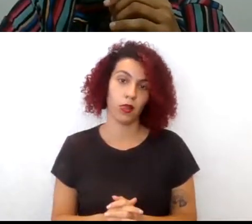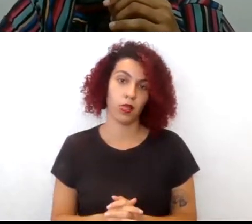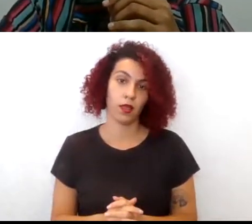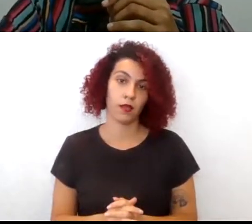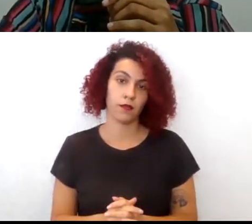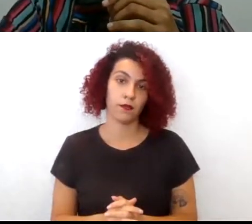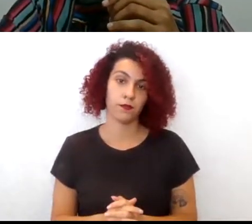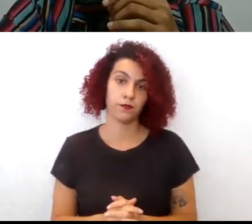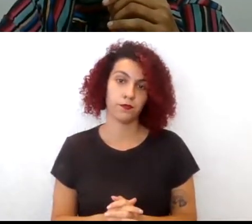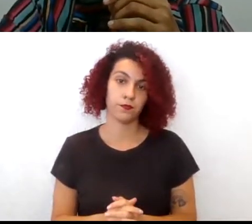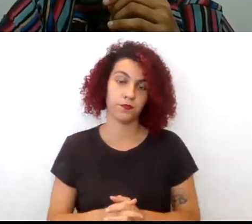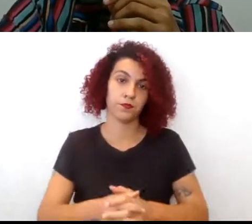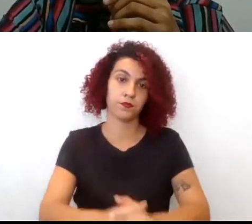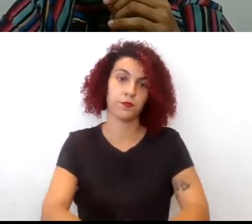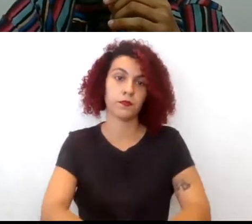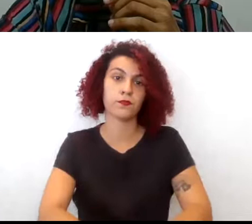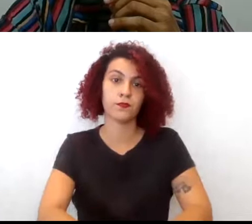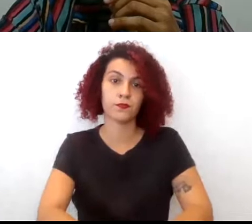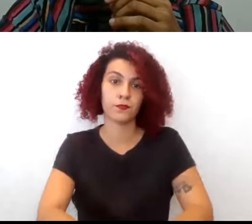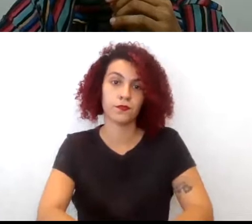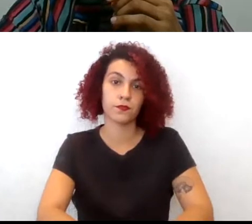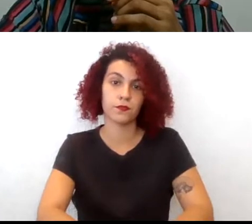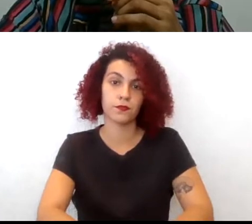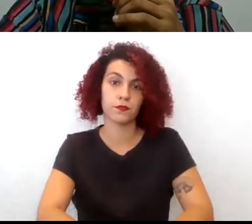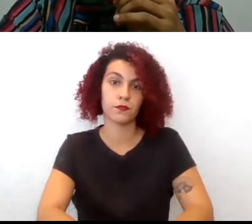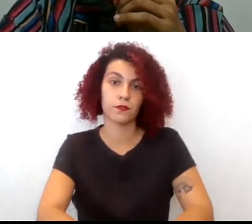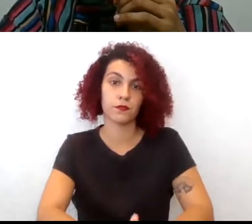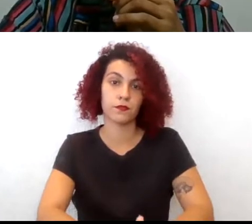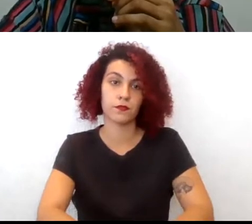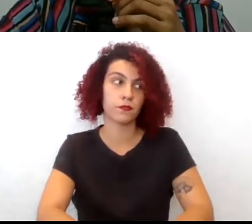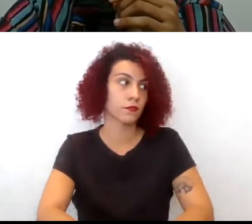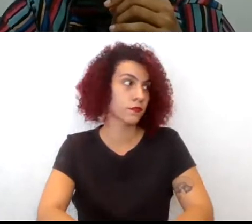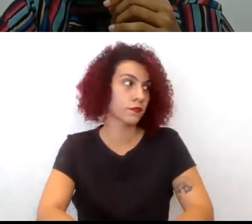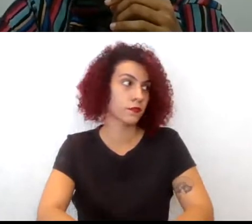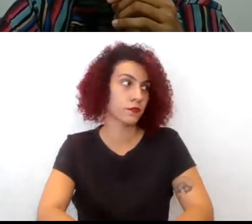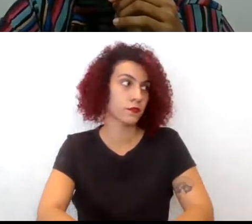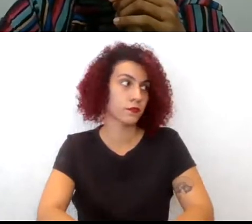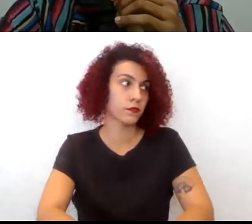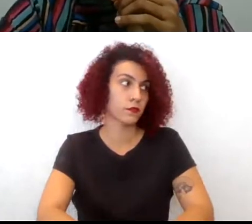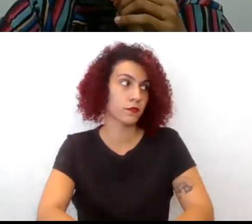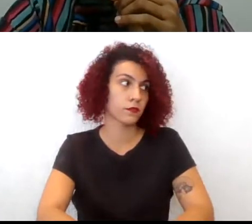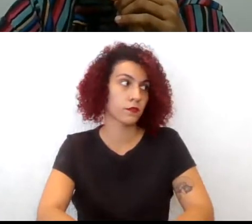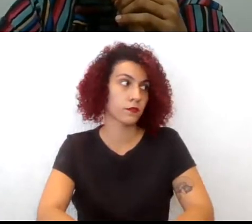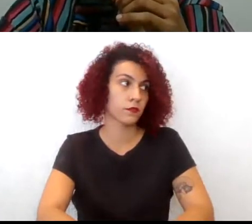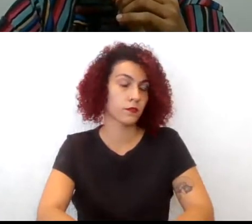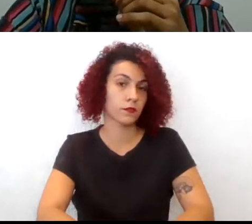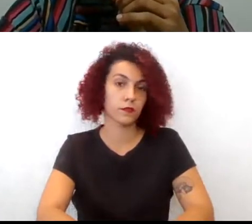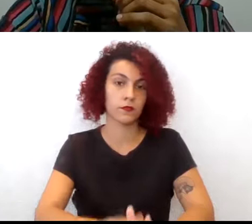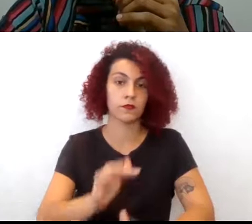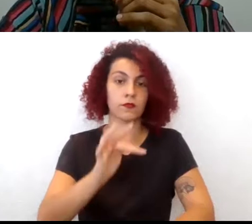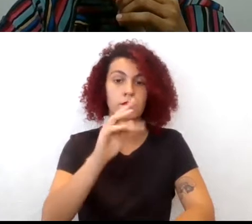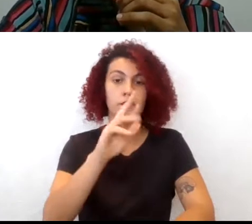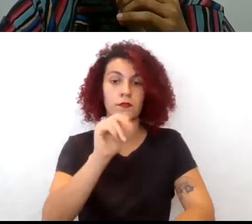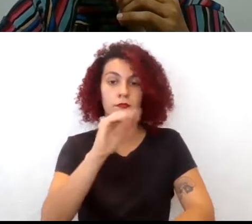repetir só esses lados dela porque eu espero que tenha feito sentido para vocês agora né Essa fractalidade